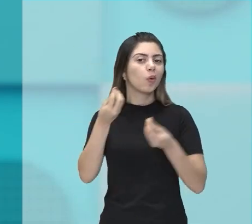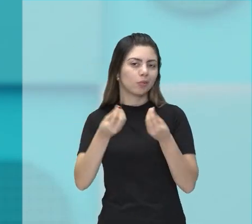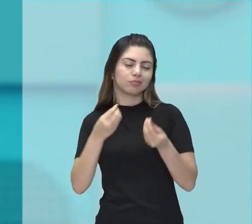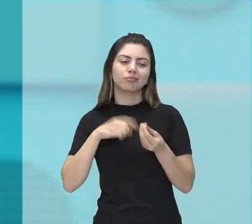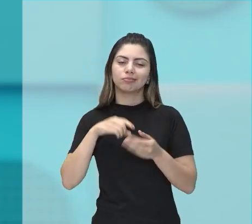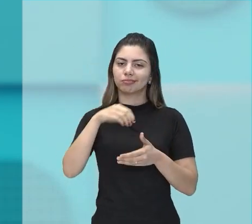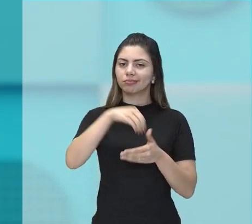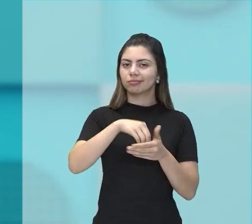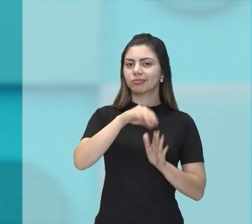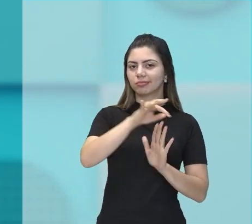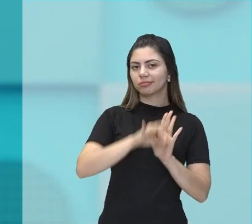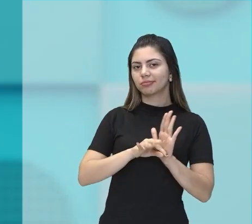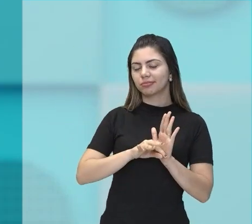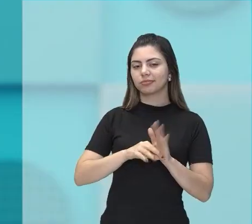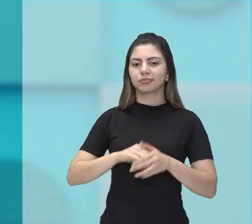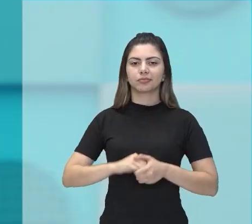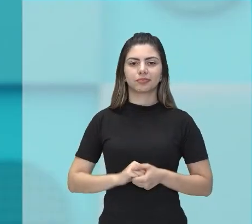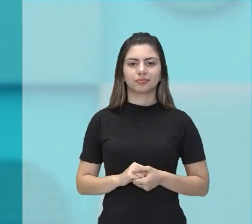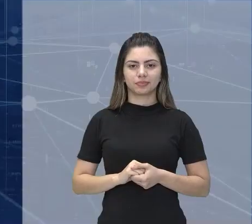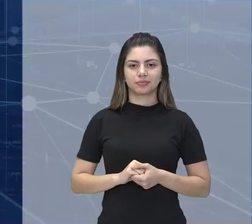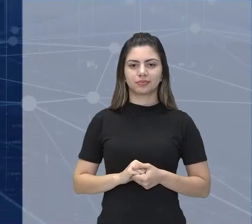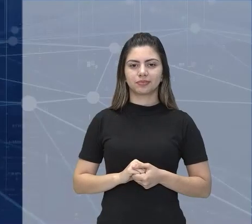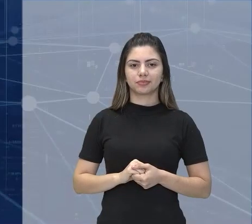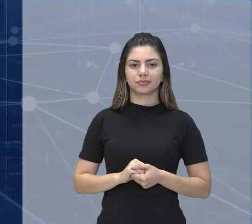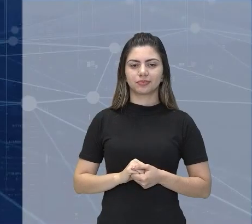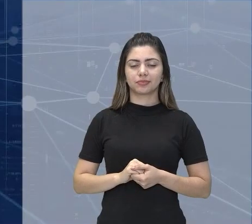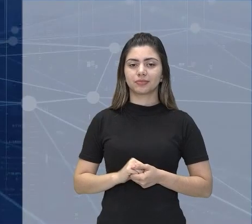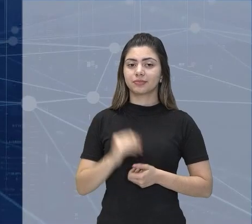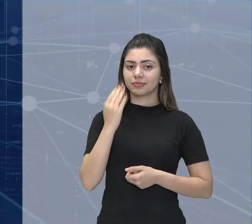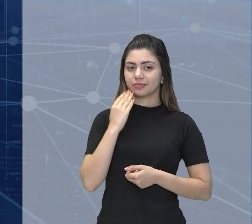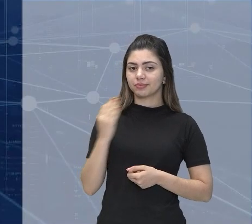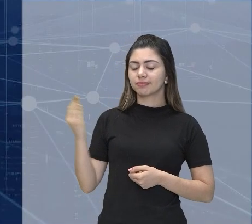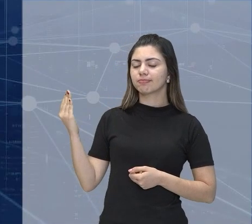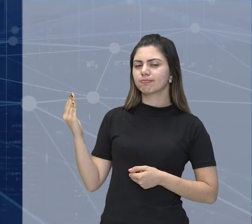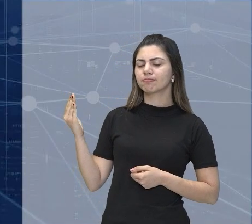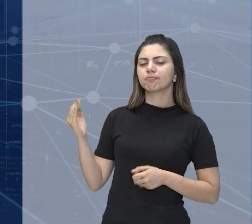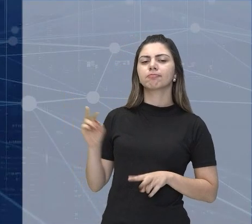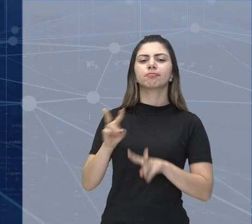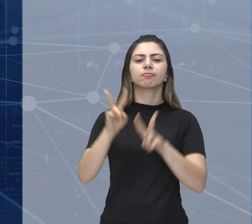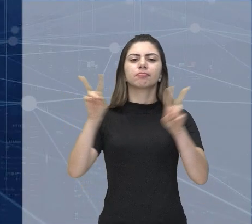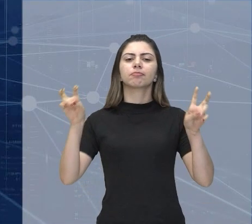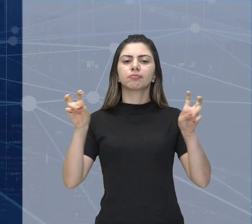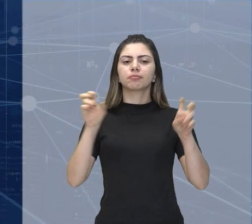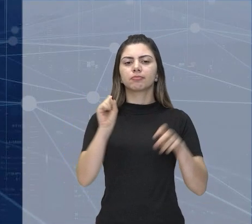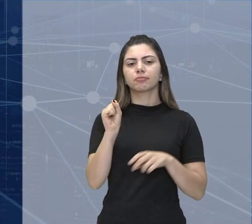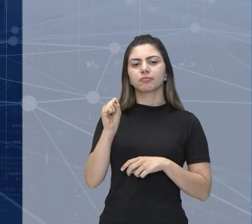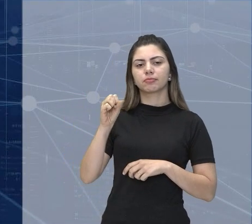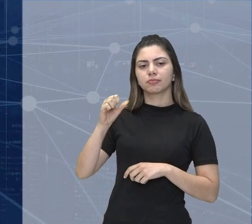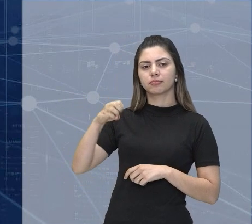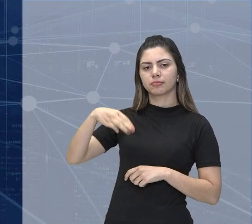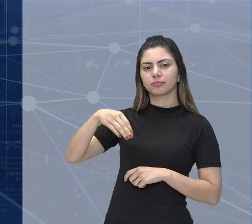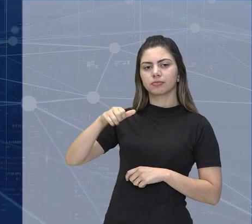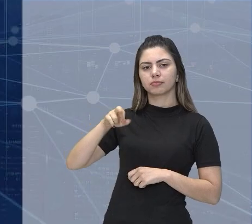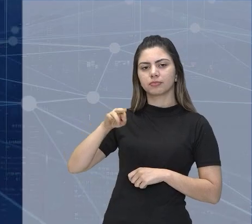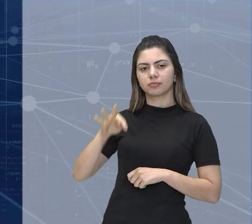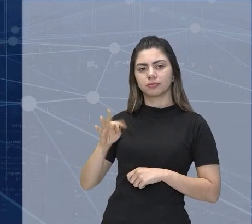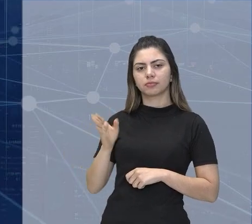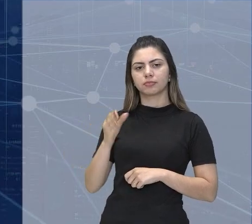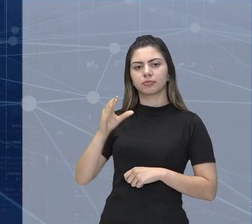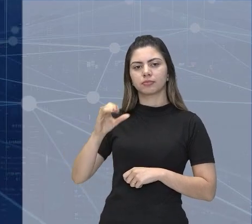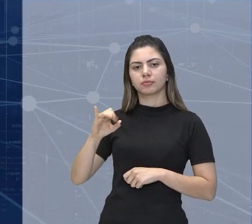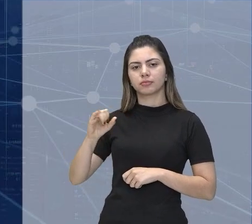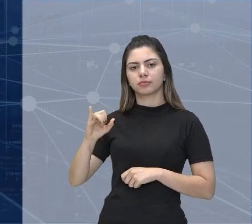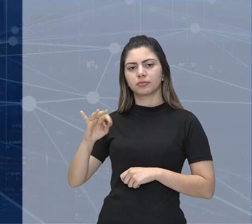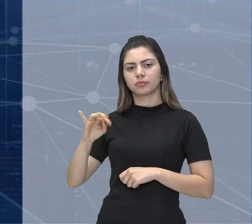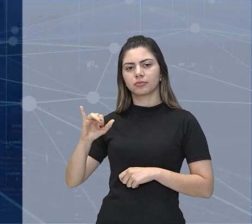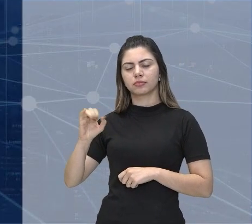a alguns anos. Então vamos dar uma olhada nesse texto. O nome desse texto é Smart Cities. Smart Cities,